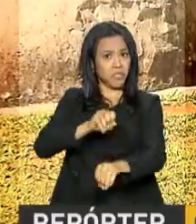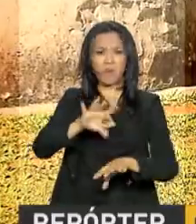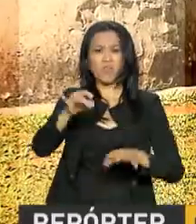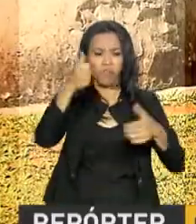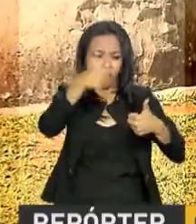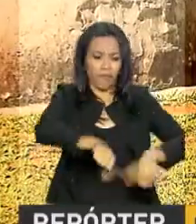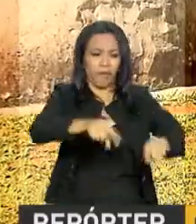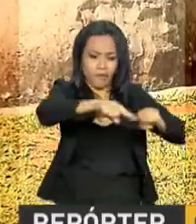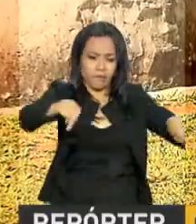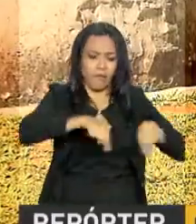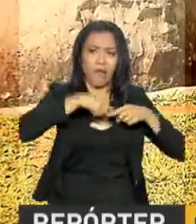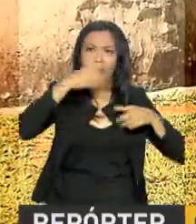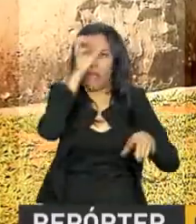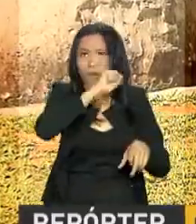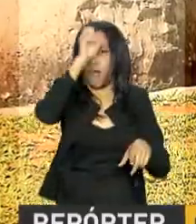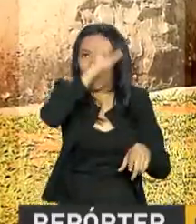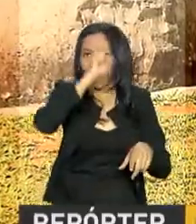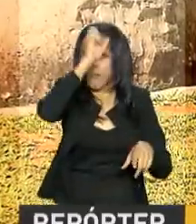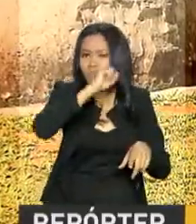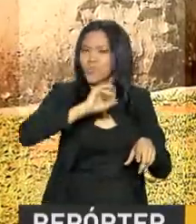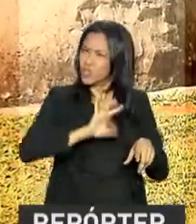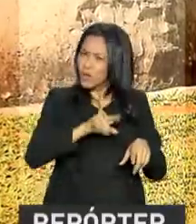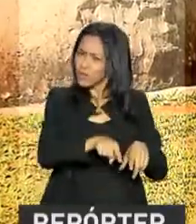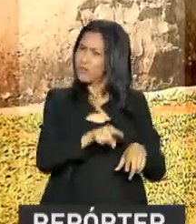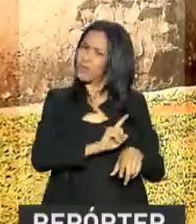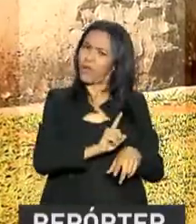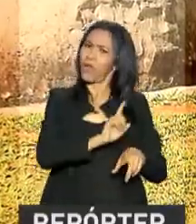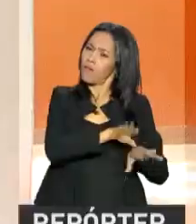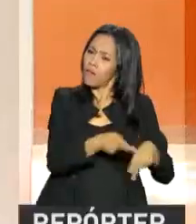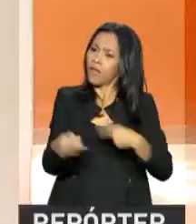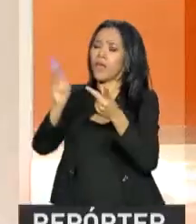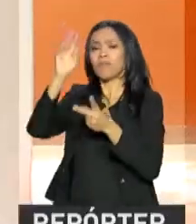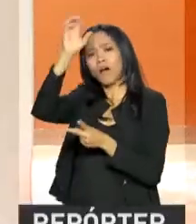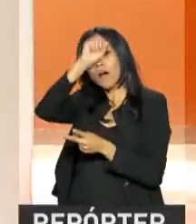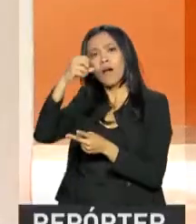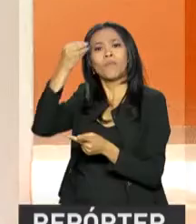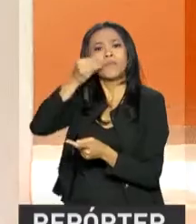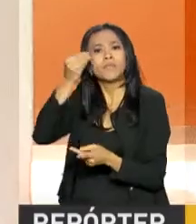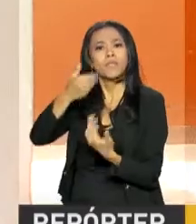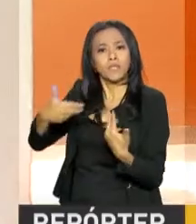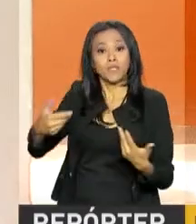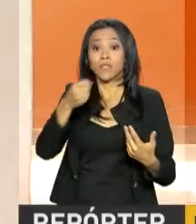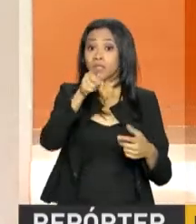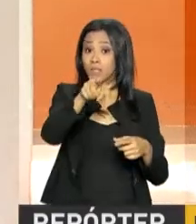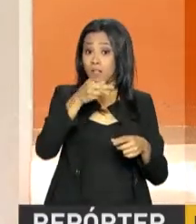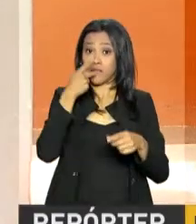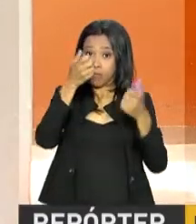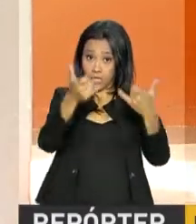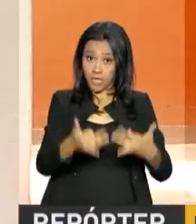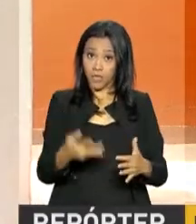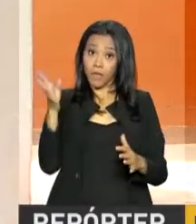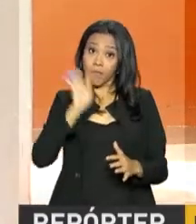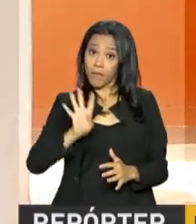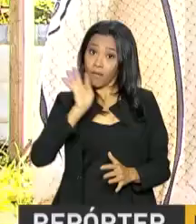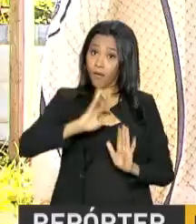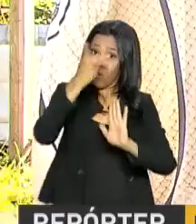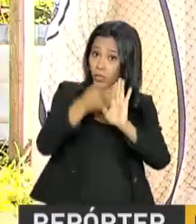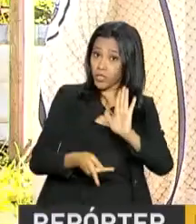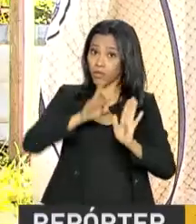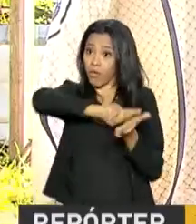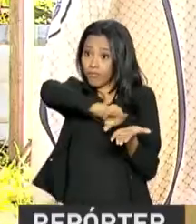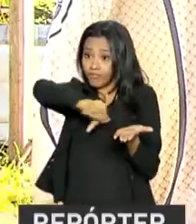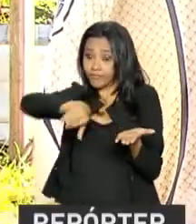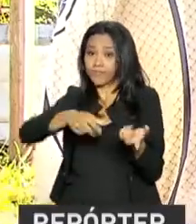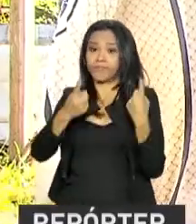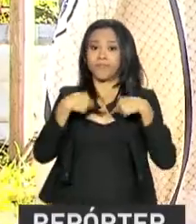sala que também trabalha ela leva à prática não só na teoria é muito bacana esse projeto porque é muita diversidade e esse